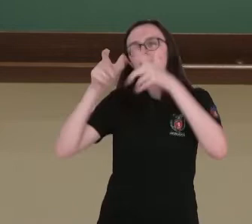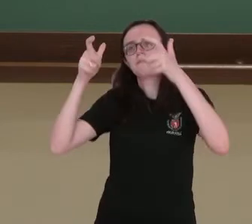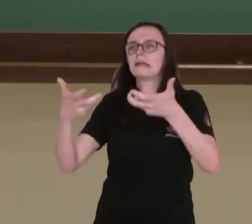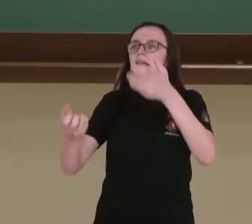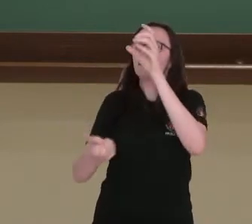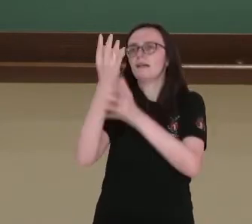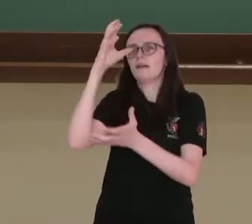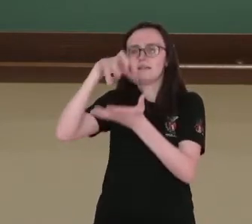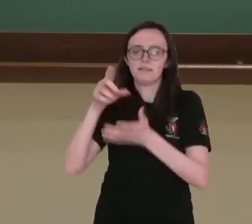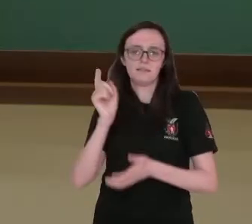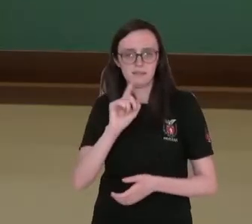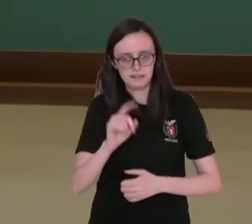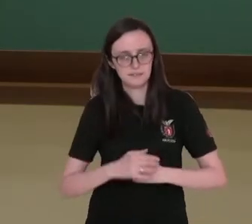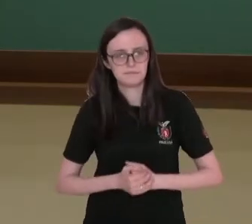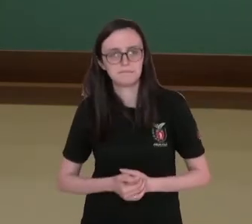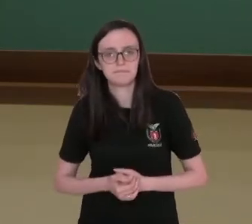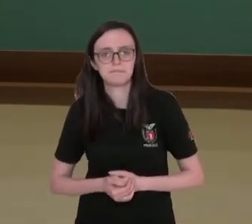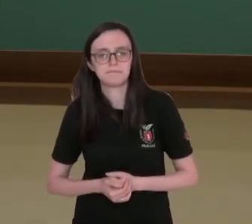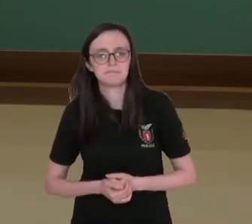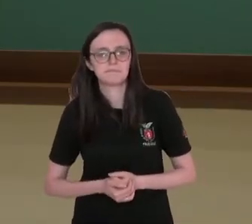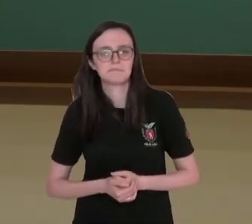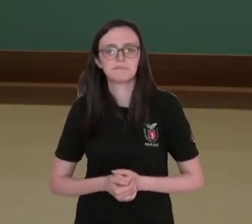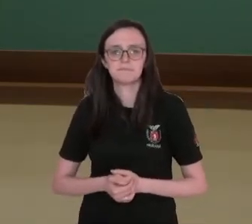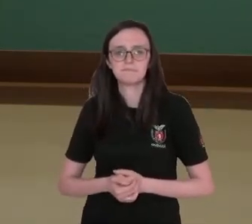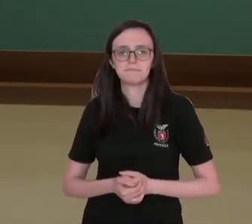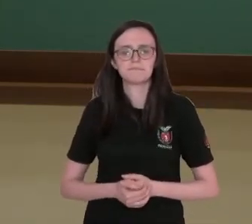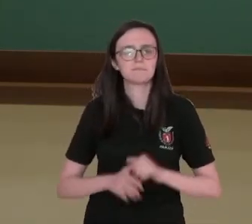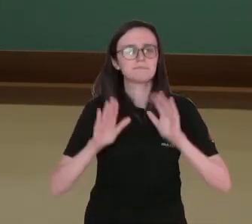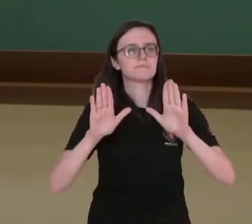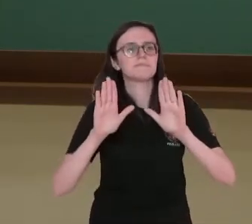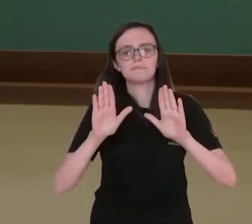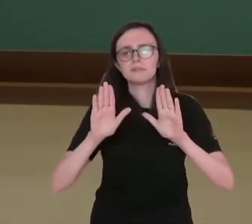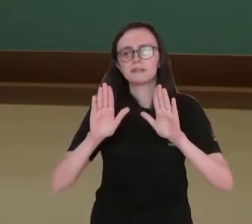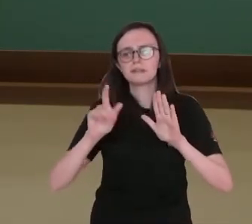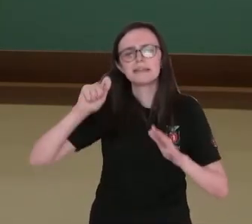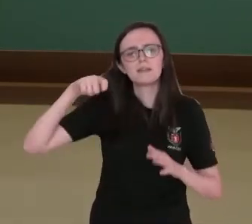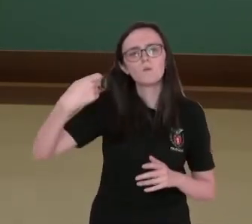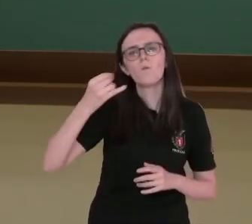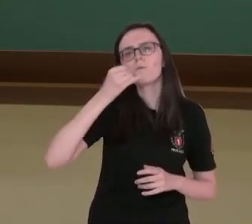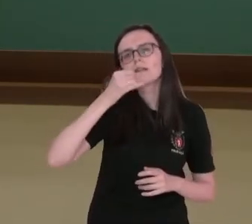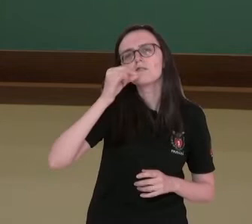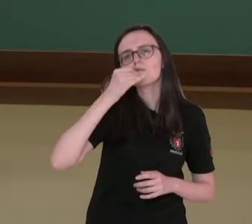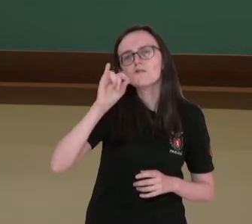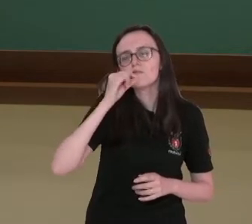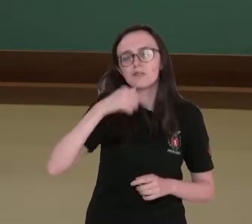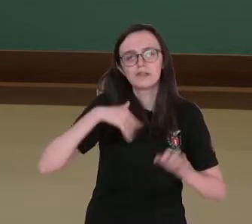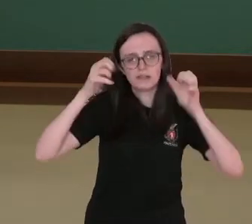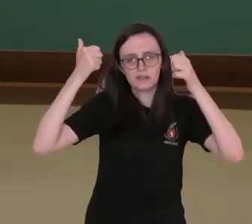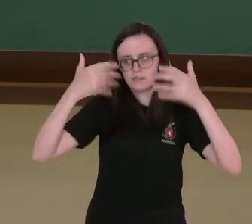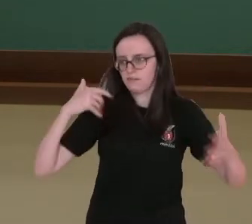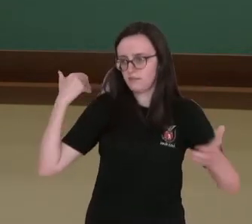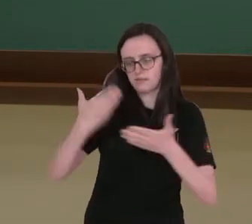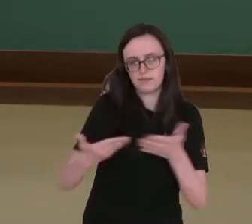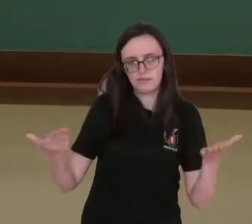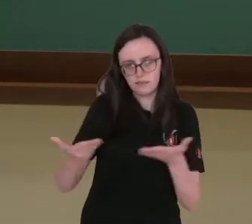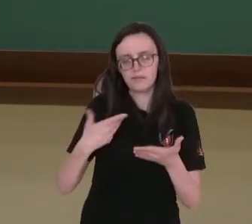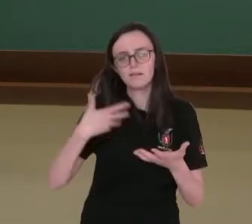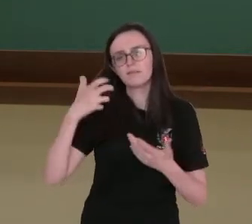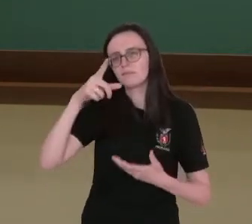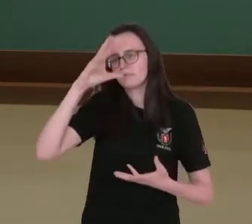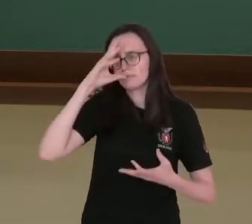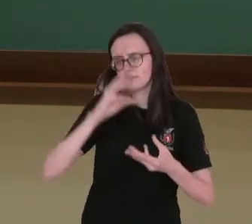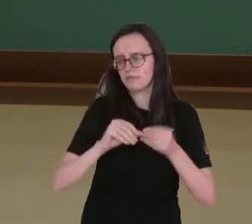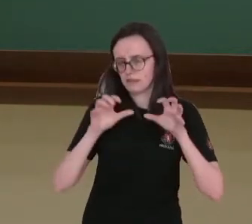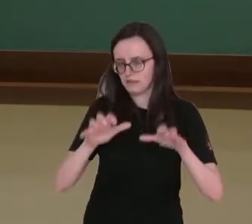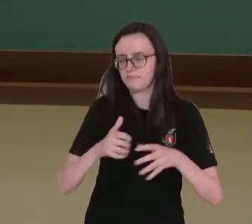fazer a usina. Então, assim, pessoal, sobre a energia, o que eu mencionei, eu quero que você compreenda